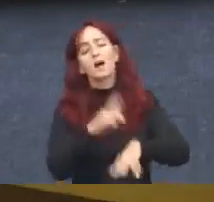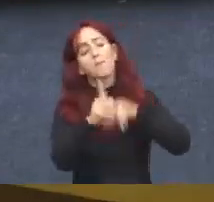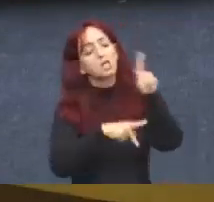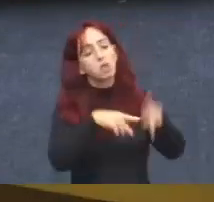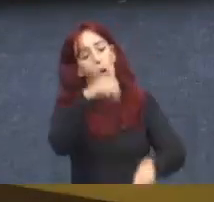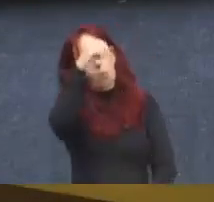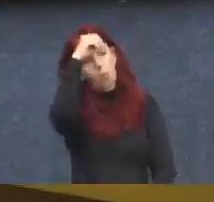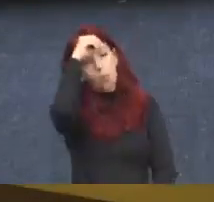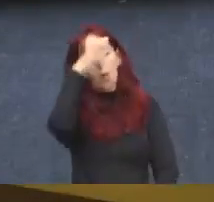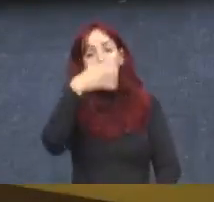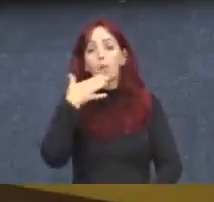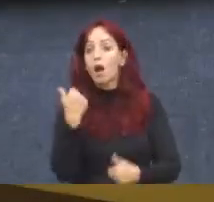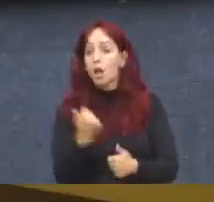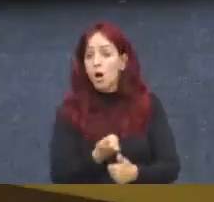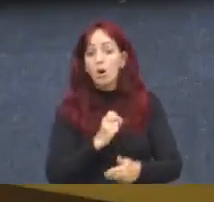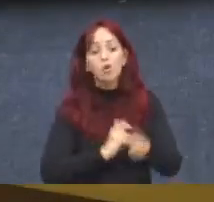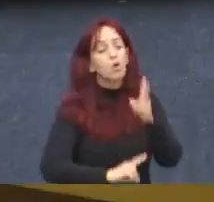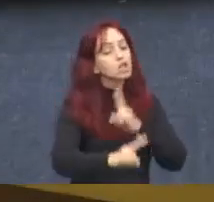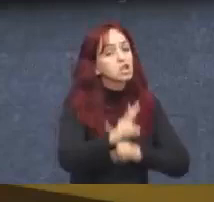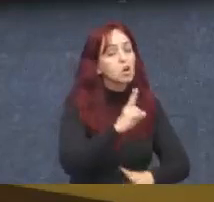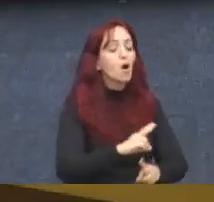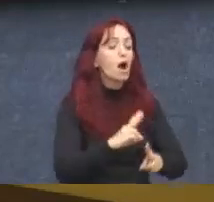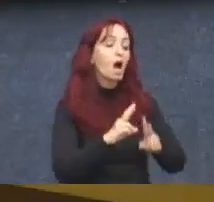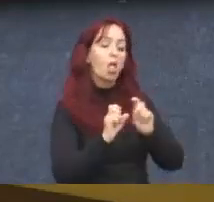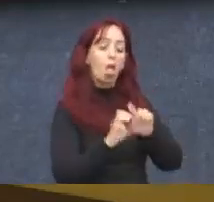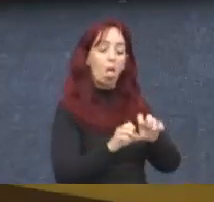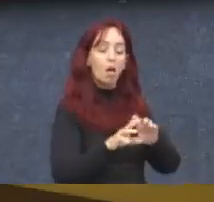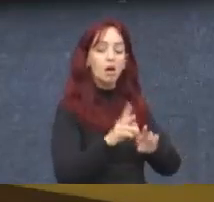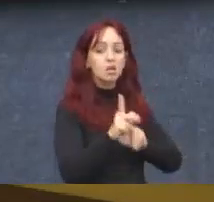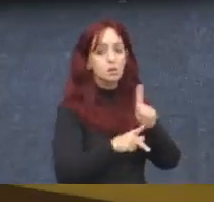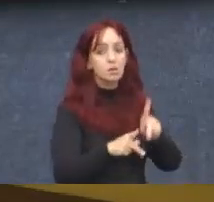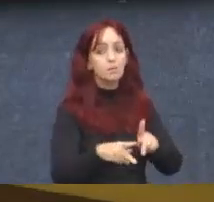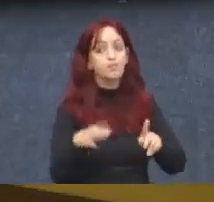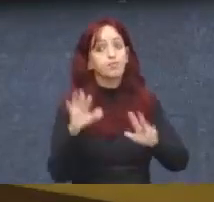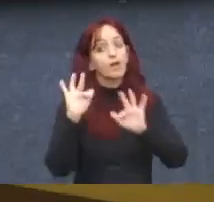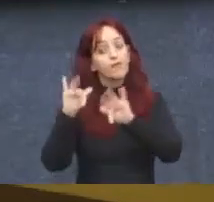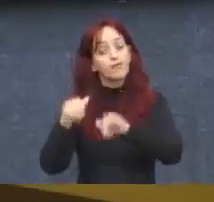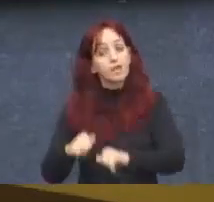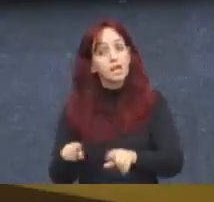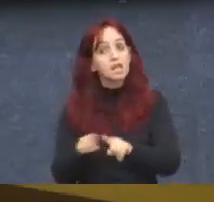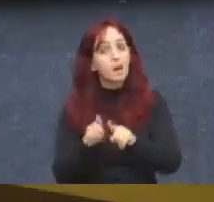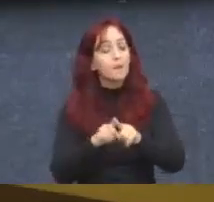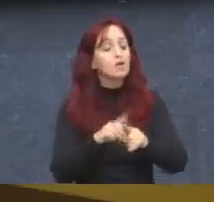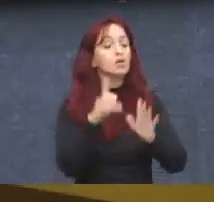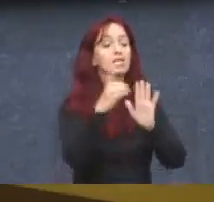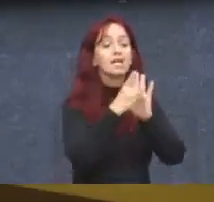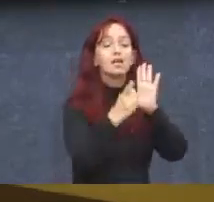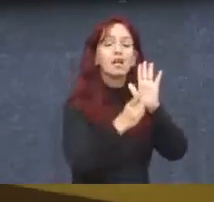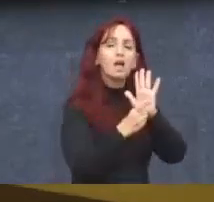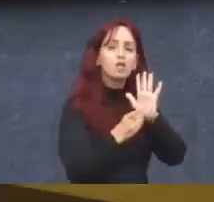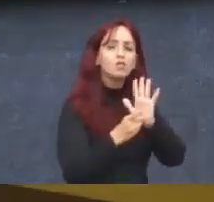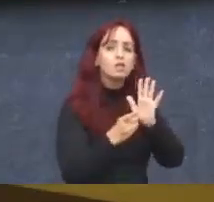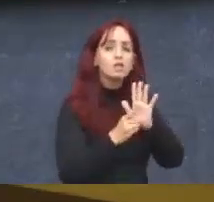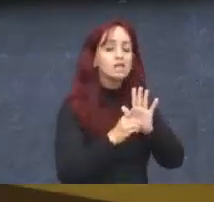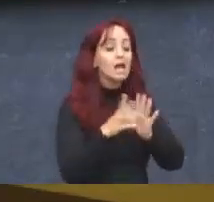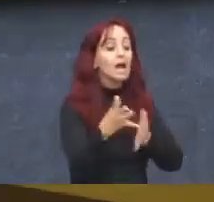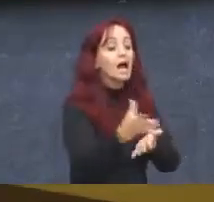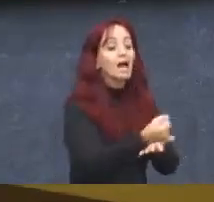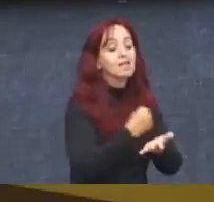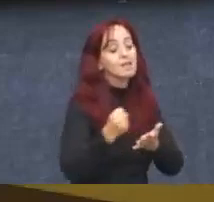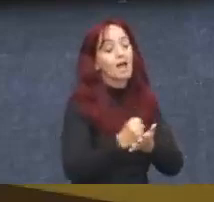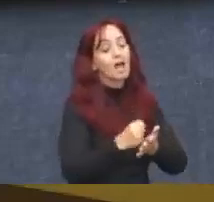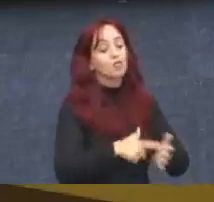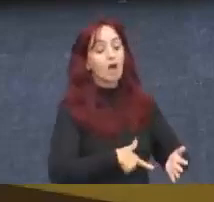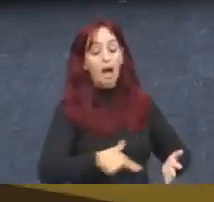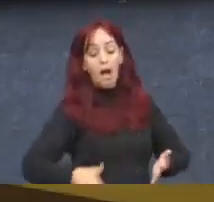Para continuar doutrinando as pessoas. Fim do decreto de acesso a armas ao cidadão. Ou seja, quem pode